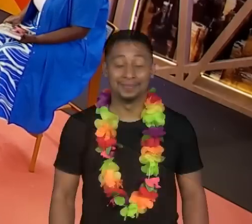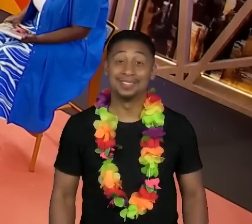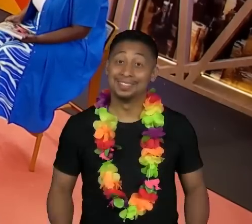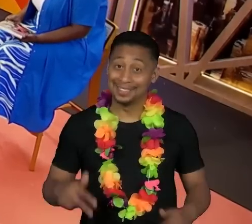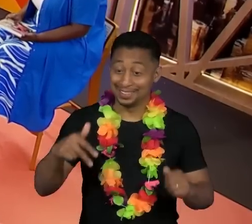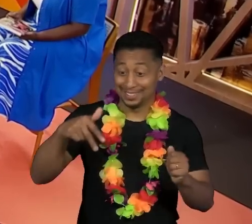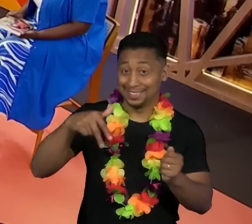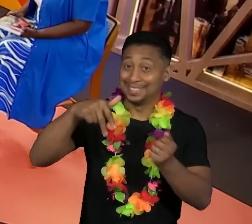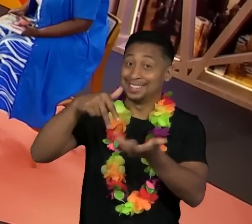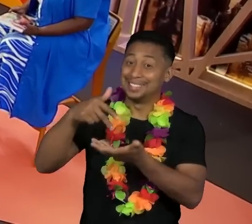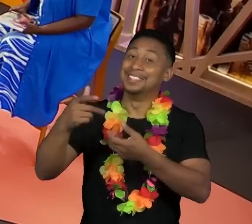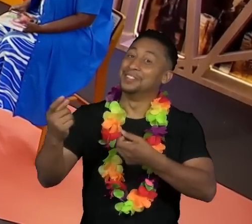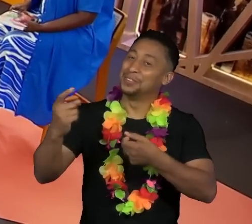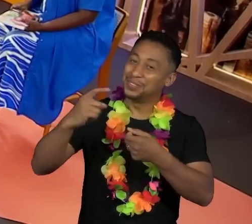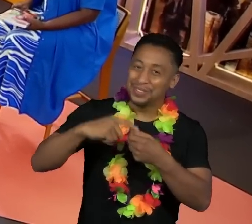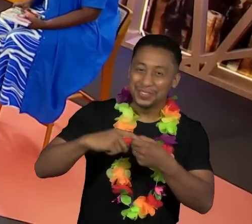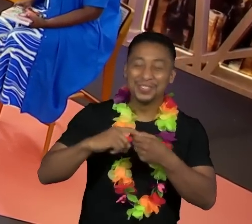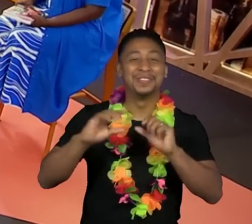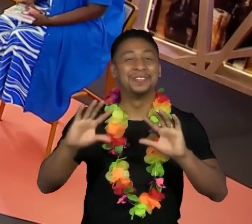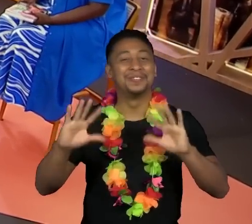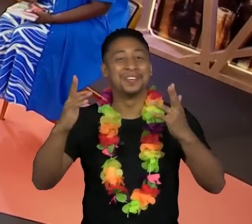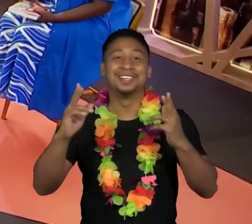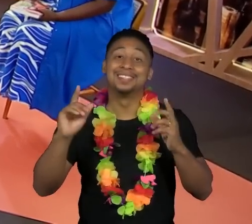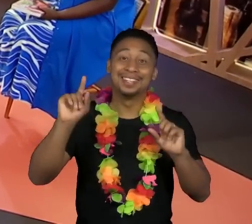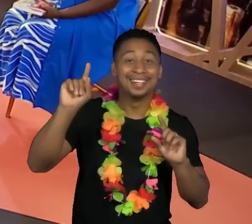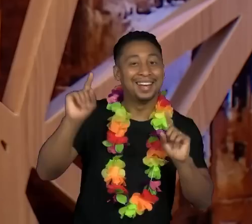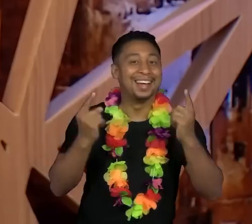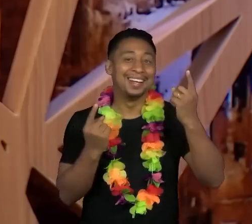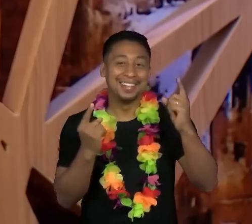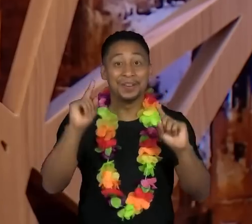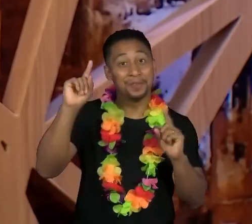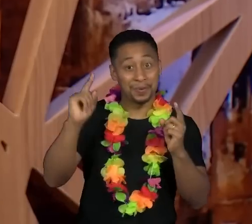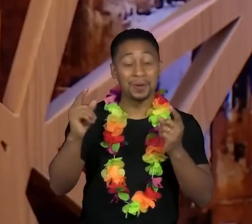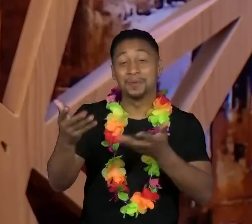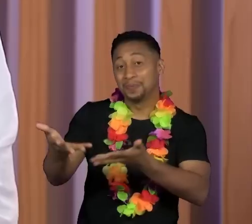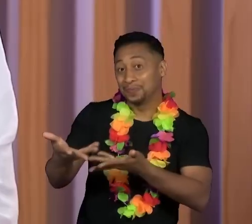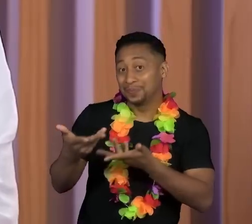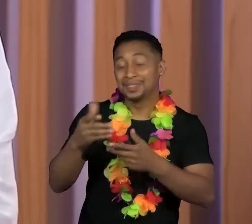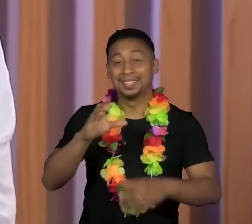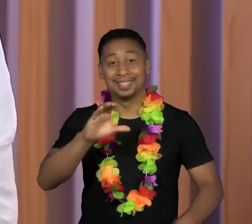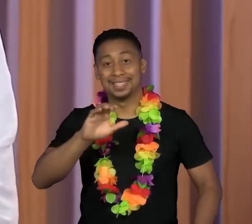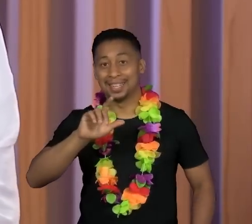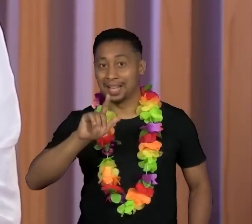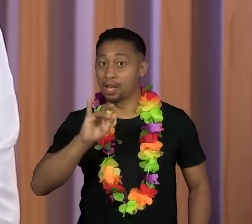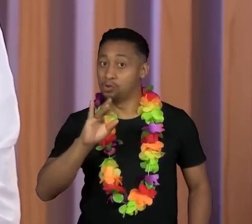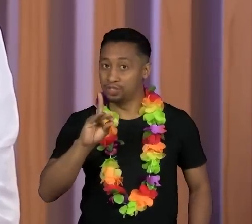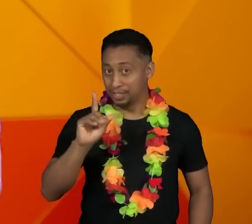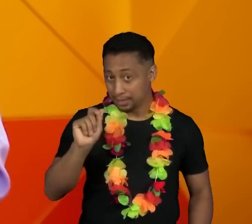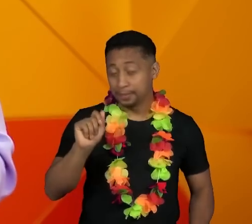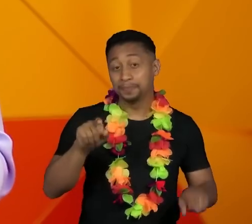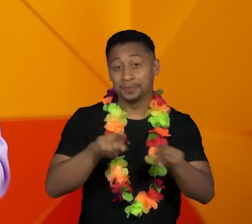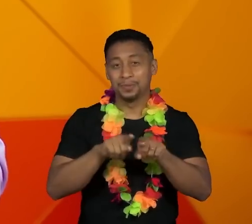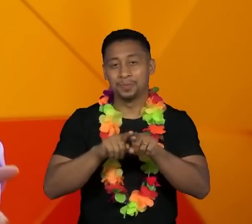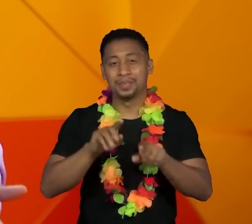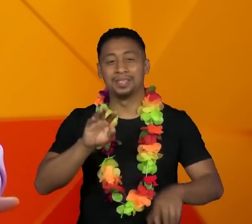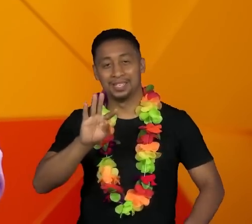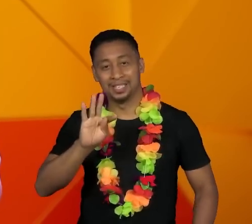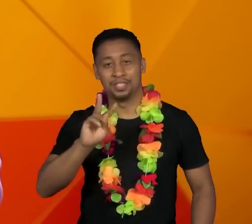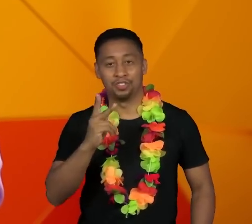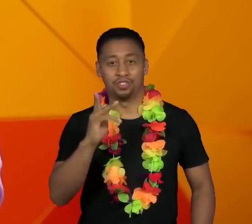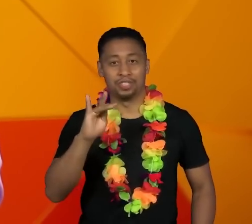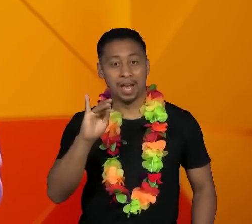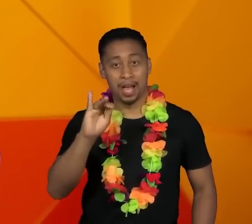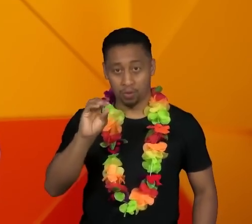Estação Livre de volta, festejando o carnaval, recebendo aqui a Cláudia Alexandre e o Tiago Prachedes. E dos cardeais do